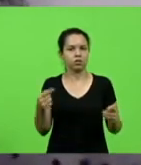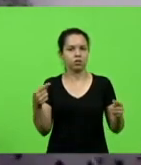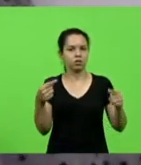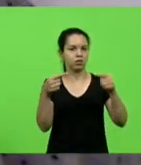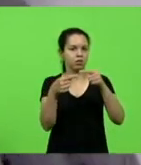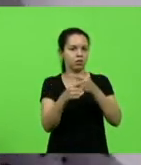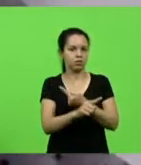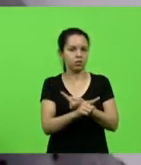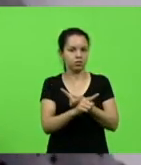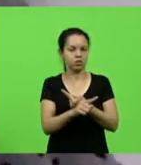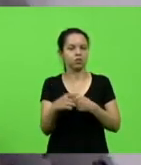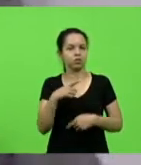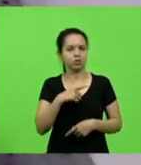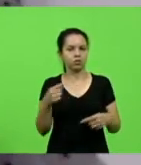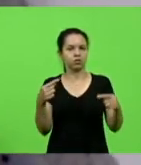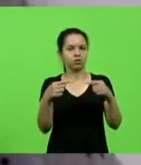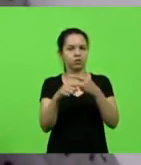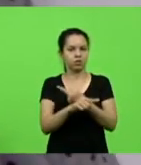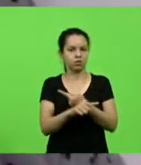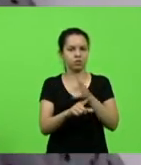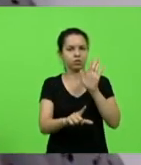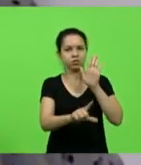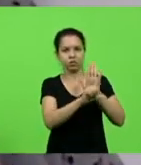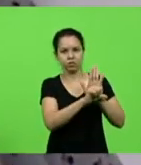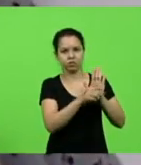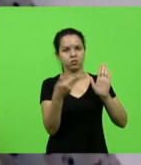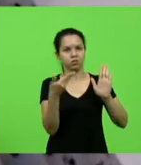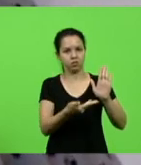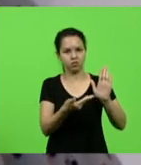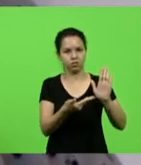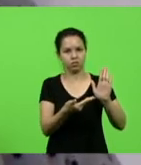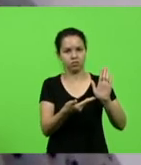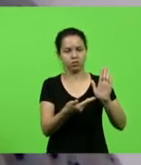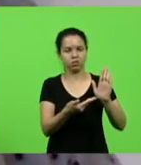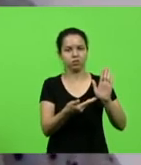Tem uma inconsistência nessa lei. Nós temos